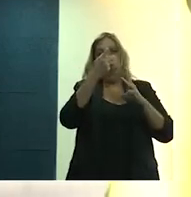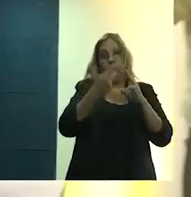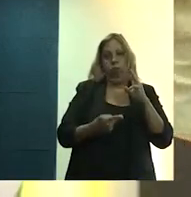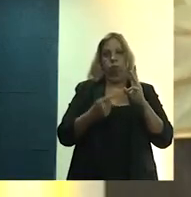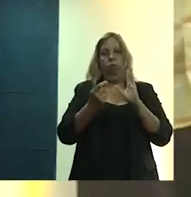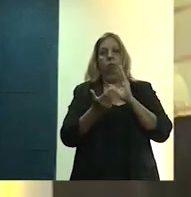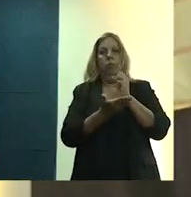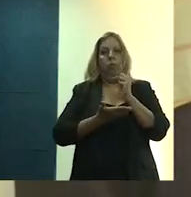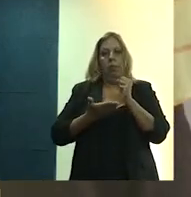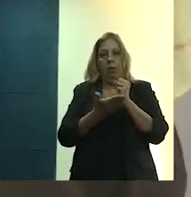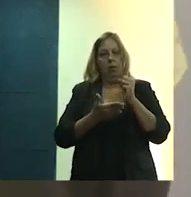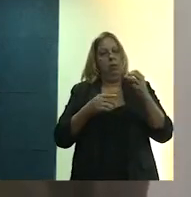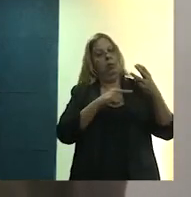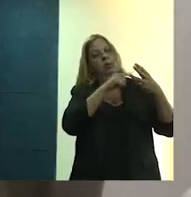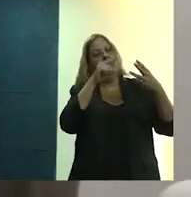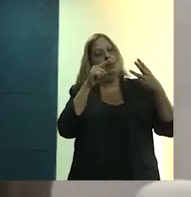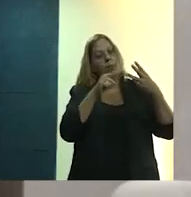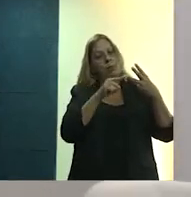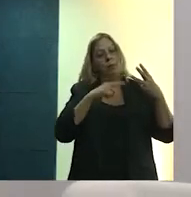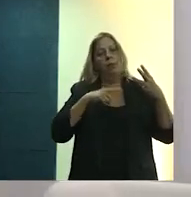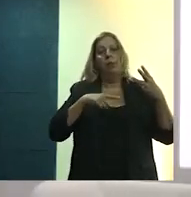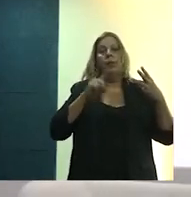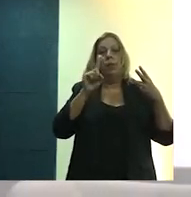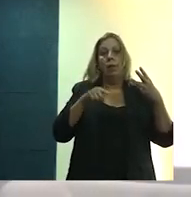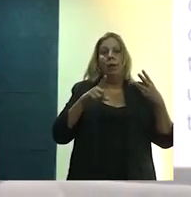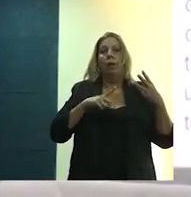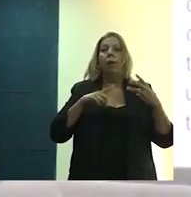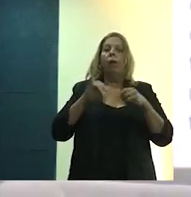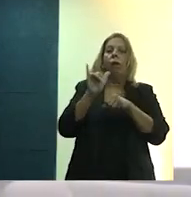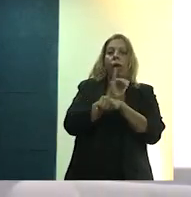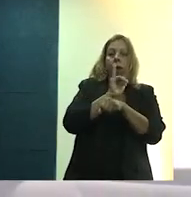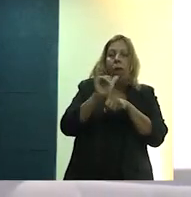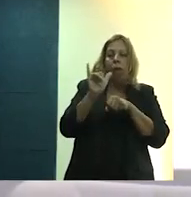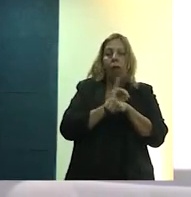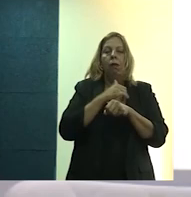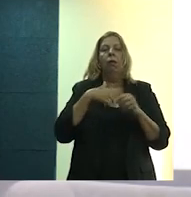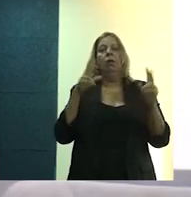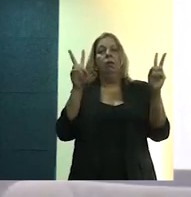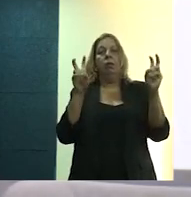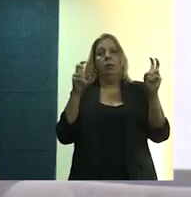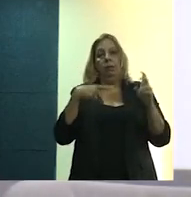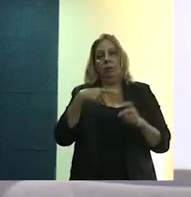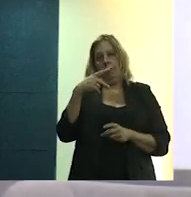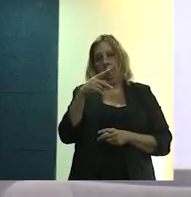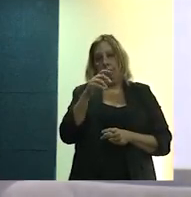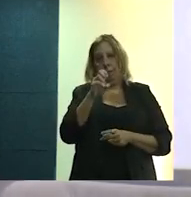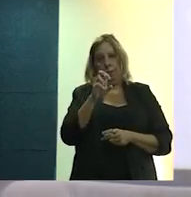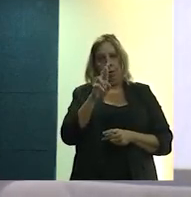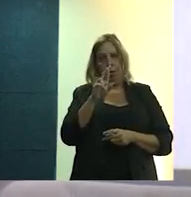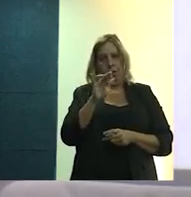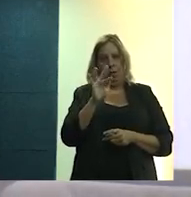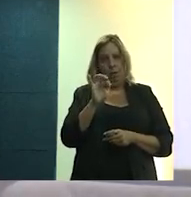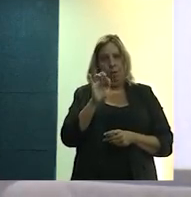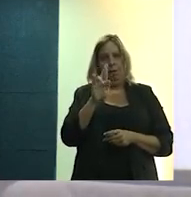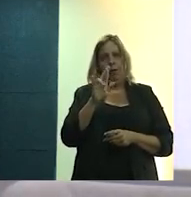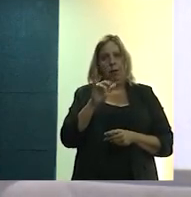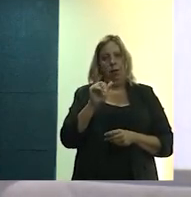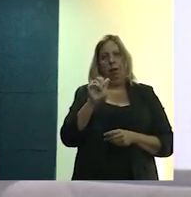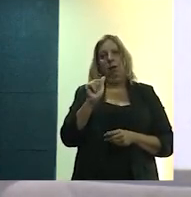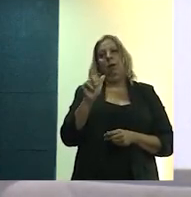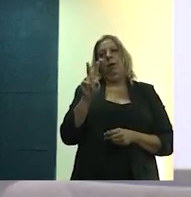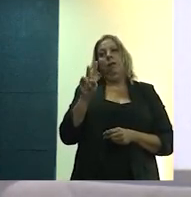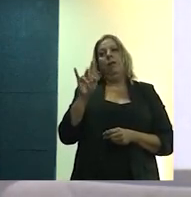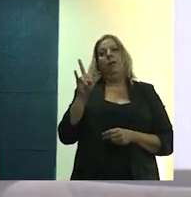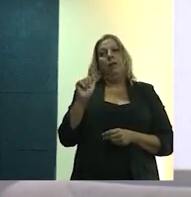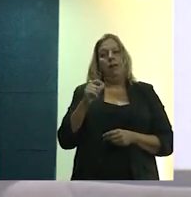um projeto básico e depois uma ação tática chamada Periferia viva também plano de ação Periferia viva é aquela parte